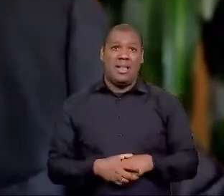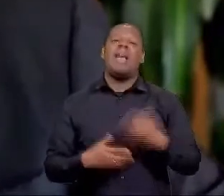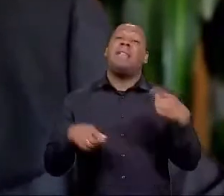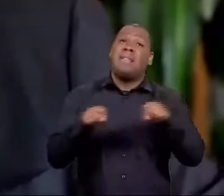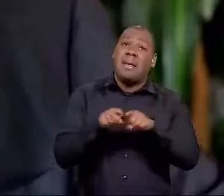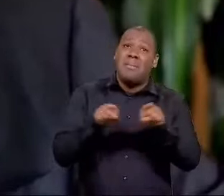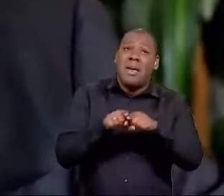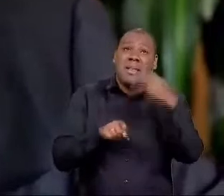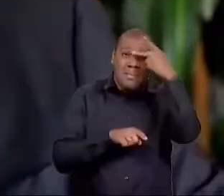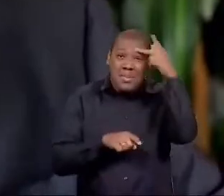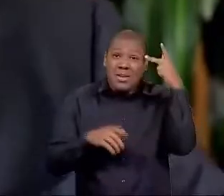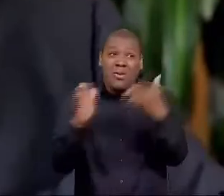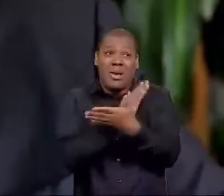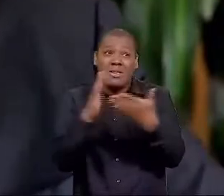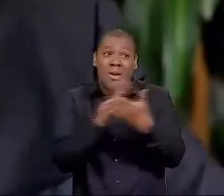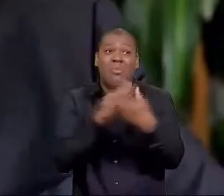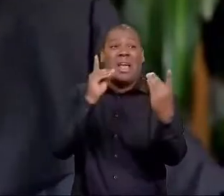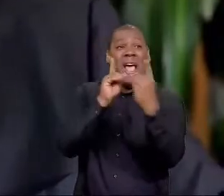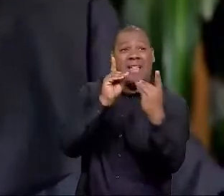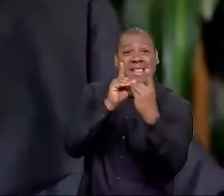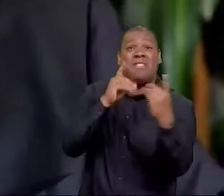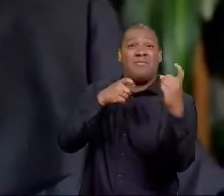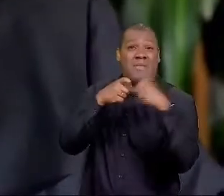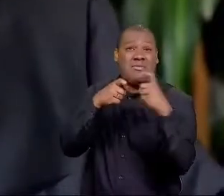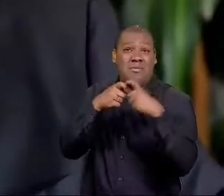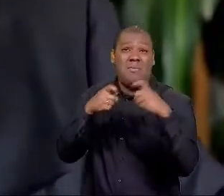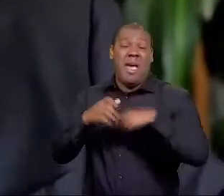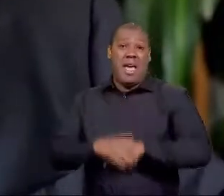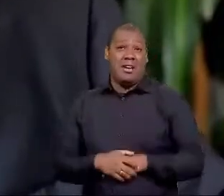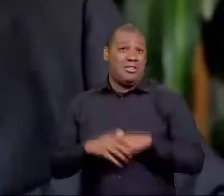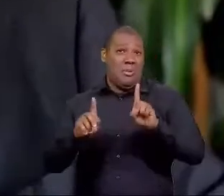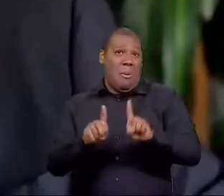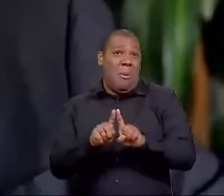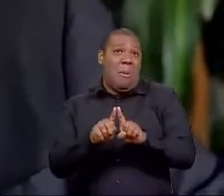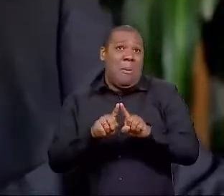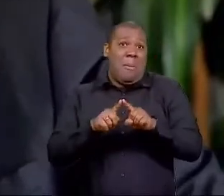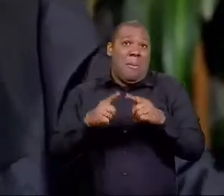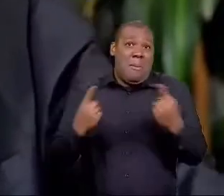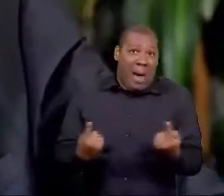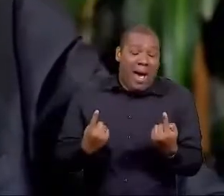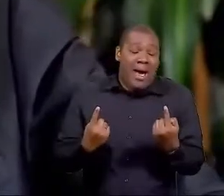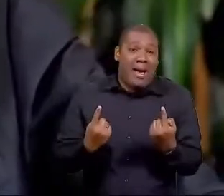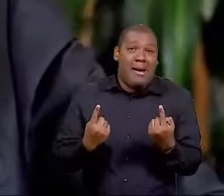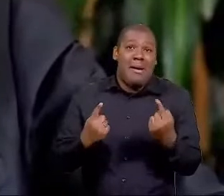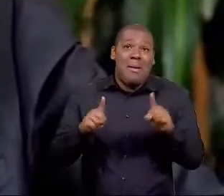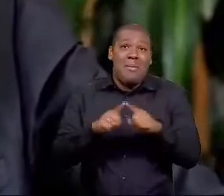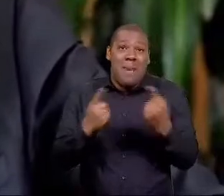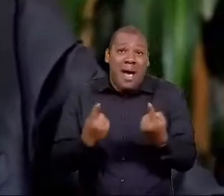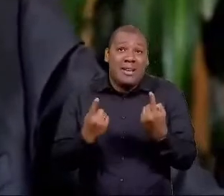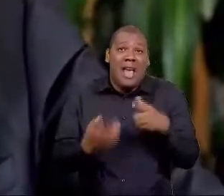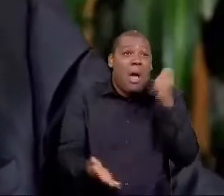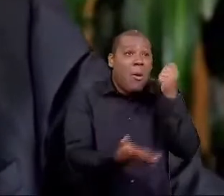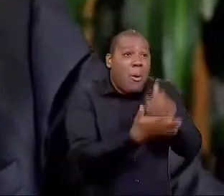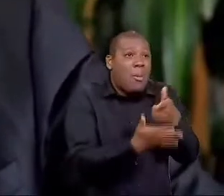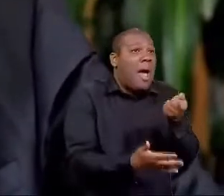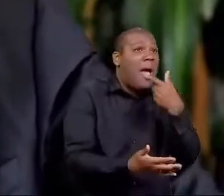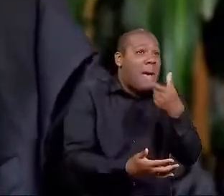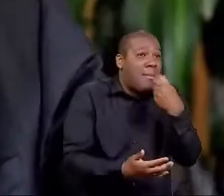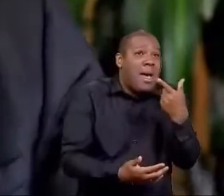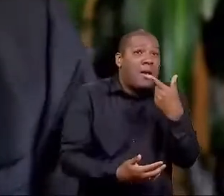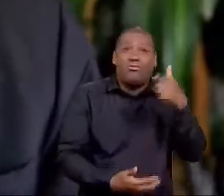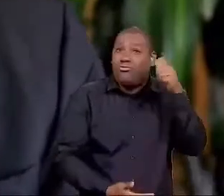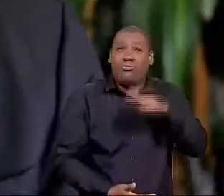hoje a pessoa morre sem conseguir chegar no especialista. Você vai no médico, ele fala, você tem um problema no coração, procura um